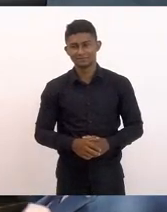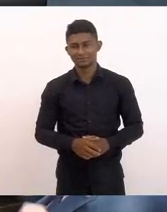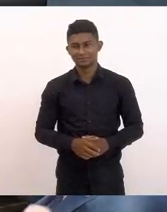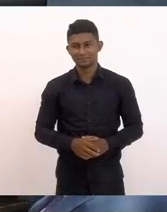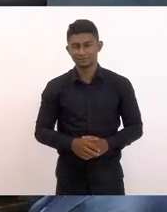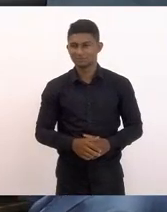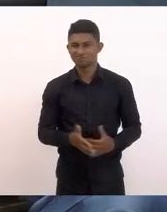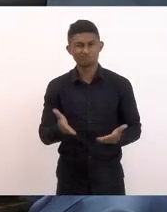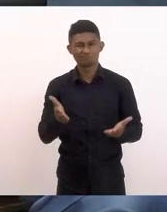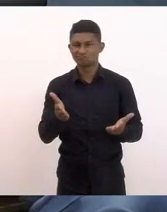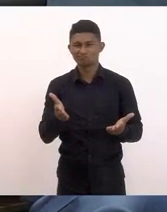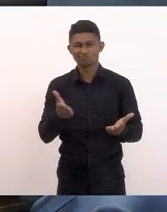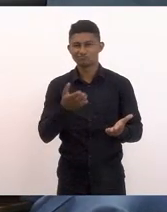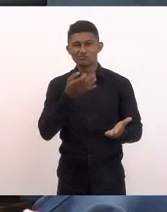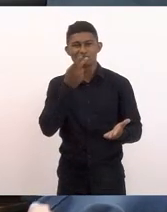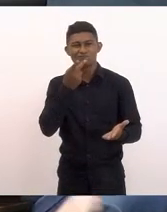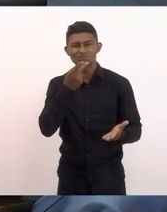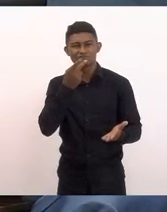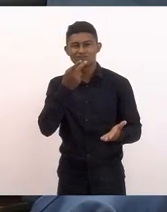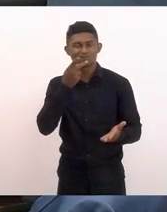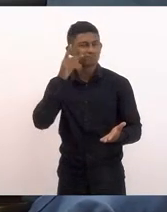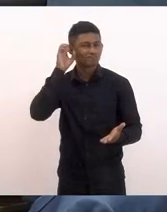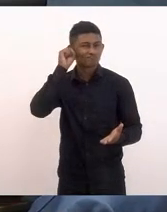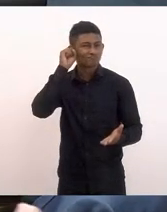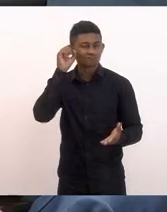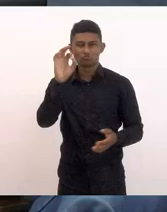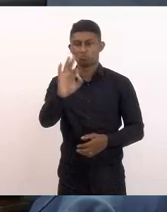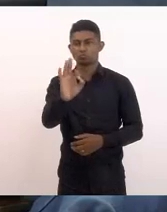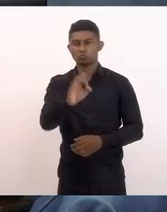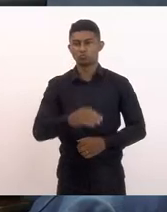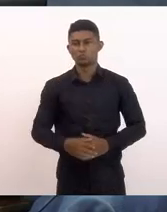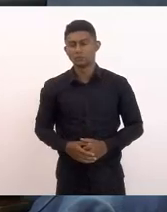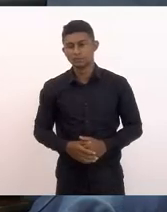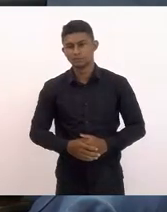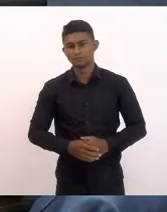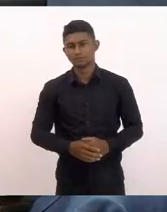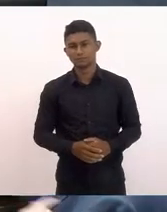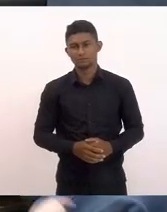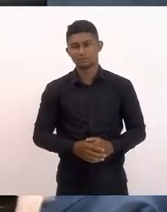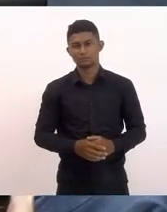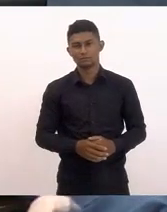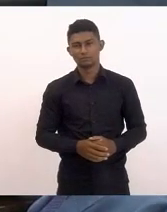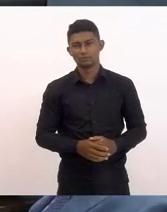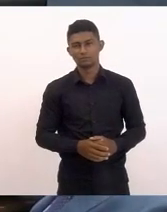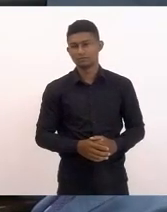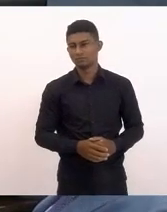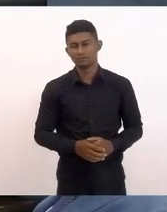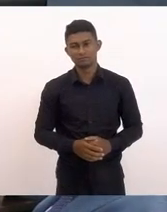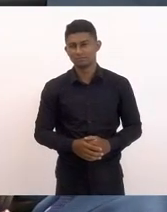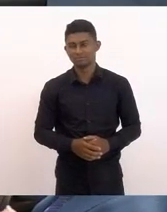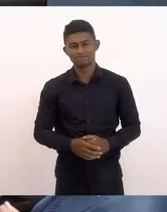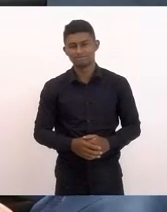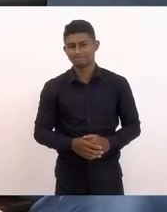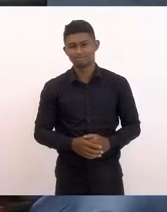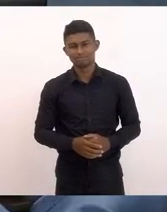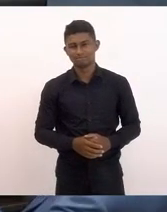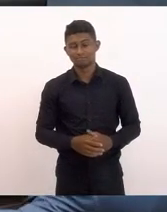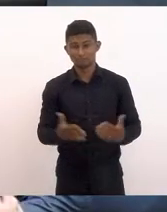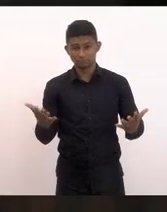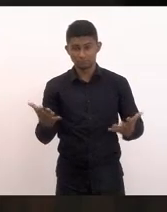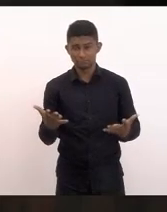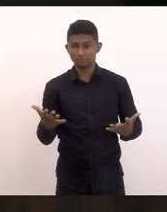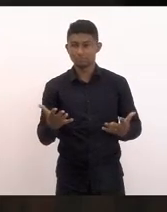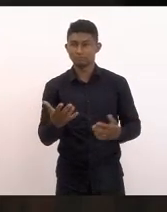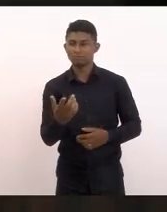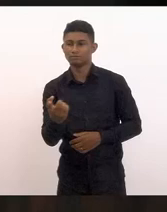Mink não está chegando o som. Sim, caiu agora. O Mink caiu. Não está chegando, Mink. Vou passar a